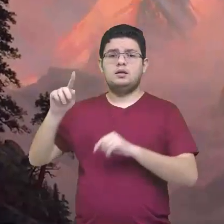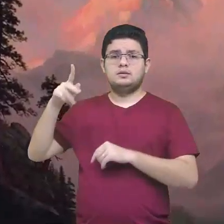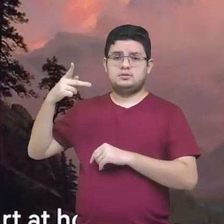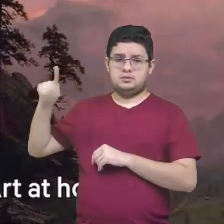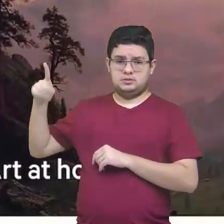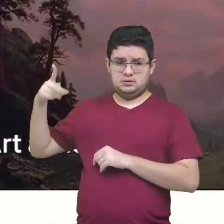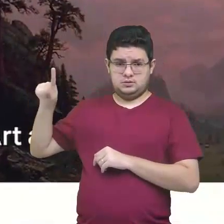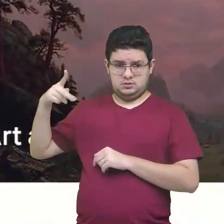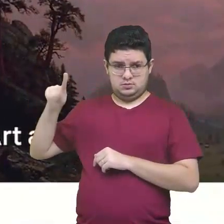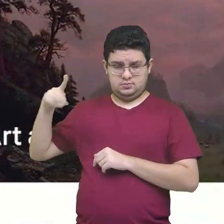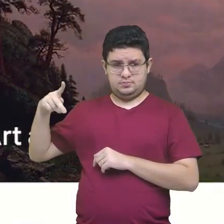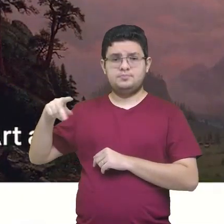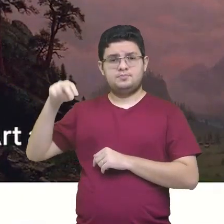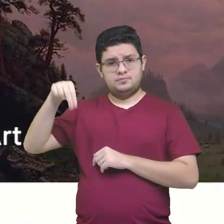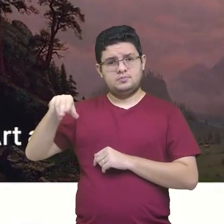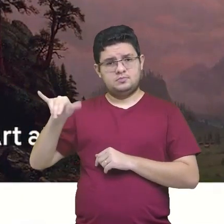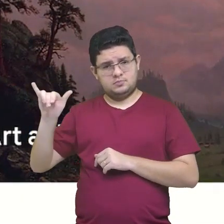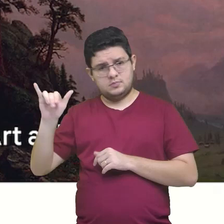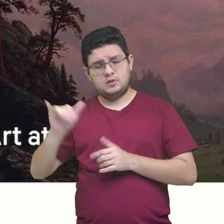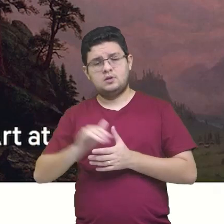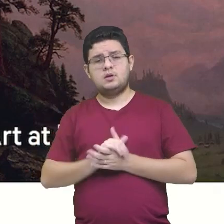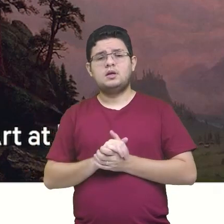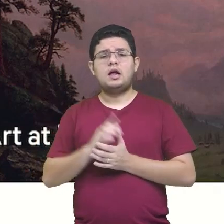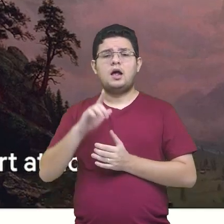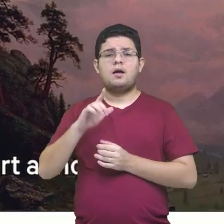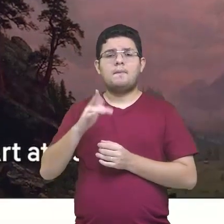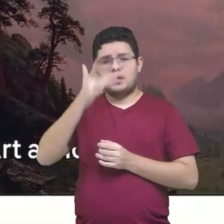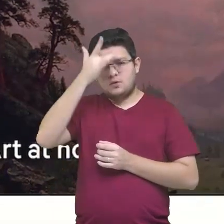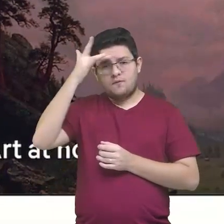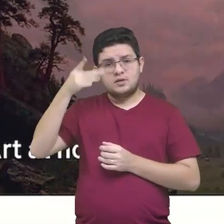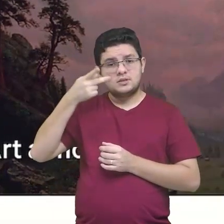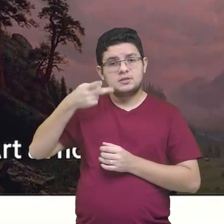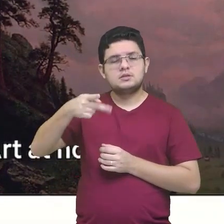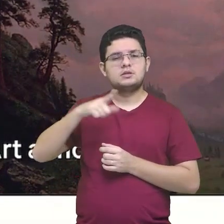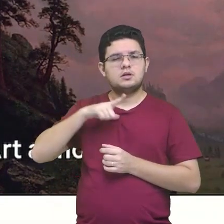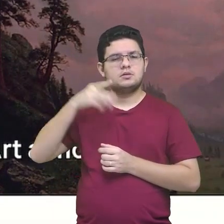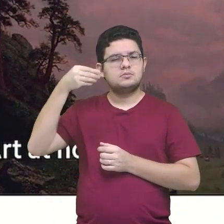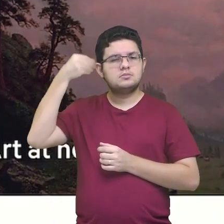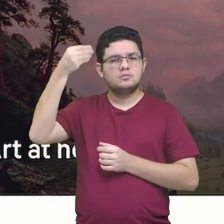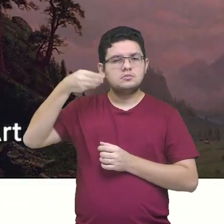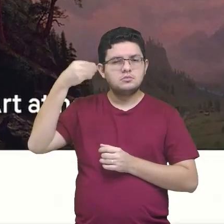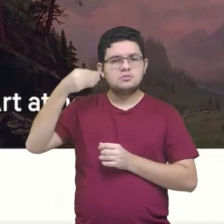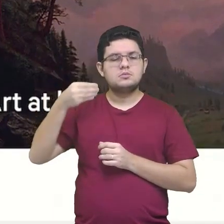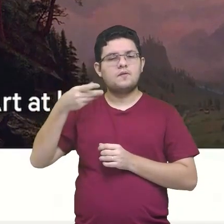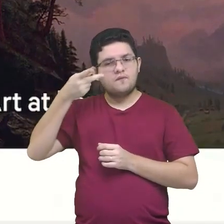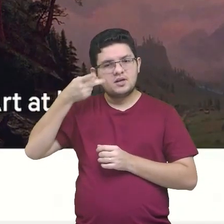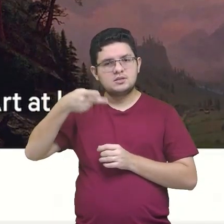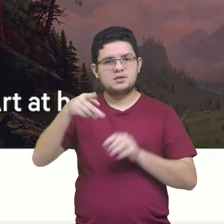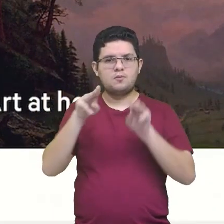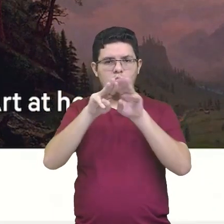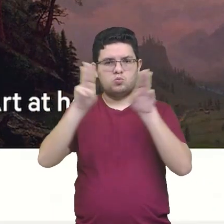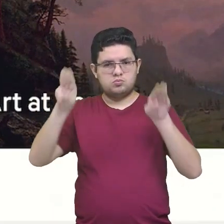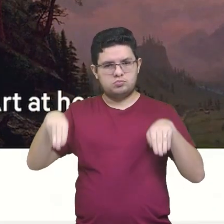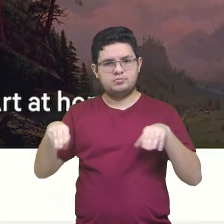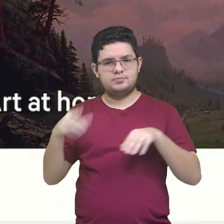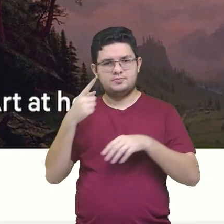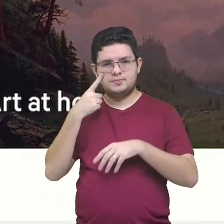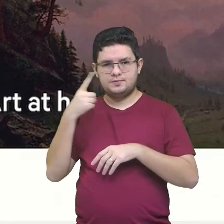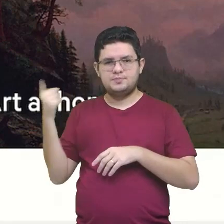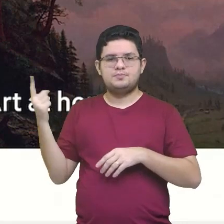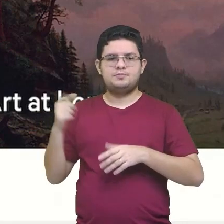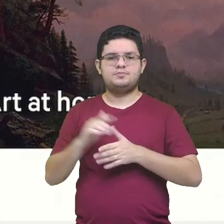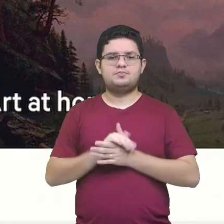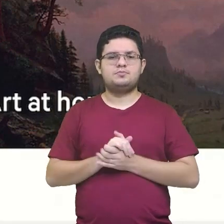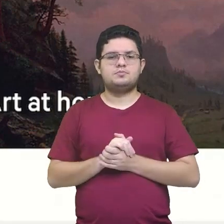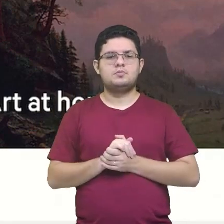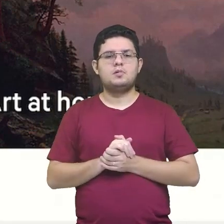York, né? Tem aí a experiência, a vontade de conhecer este ponto, né? Este museu. E olha só, aqui, gente,